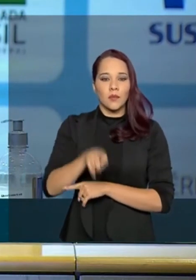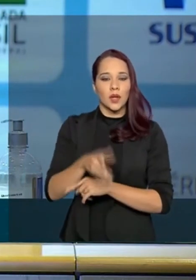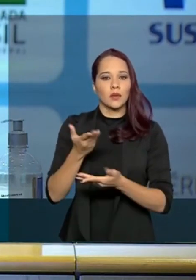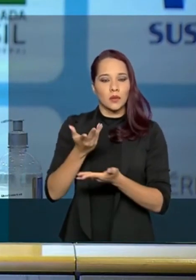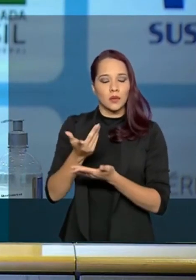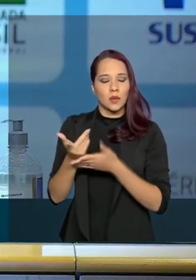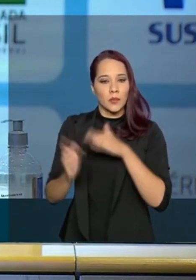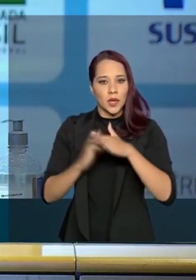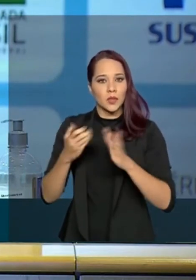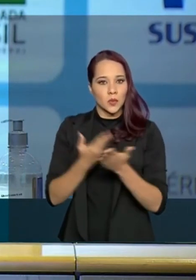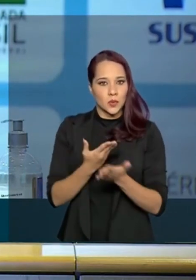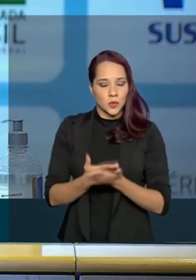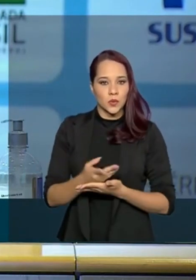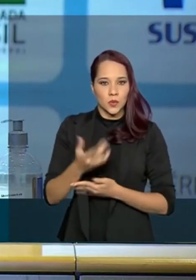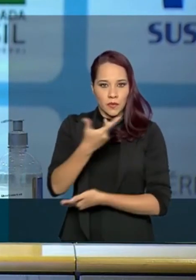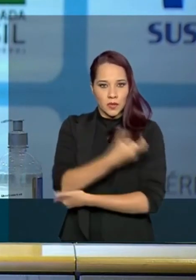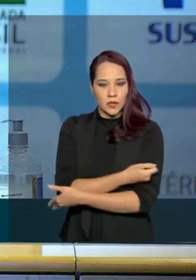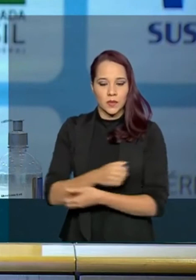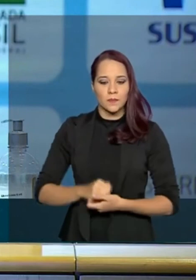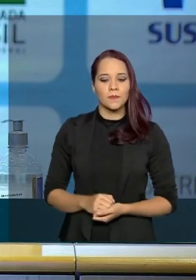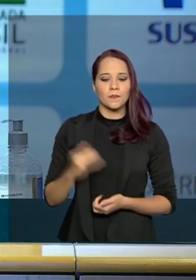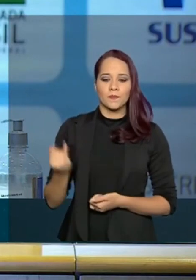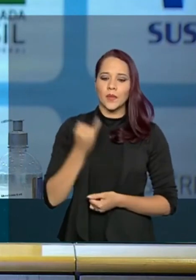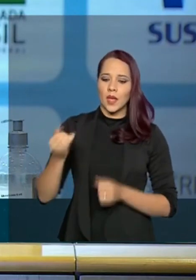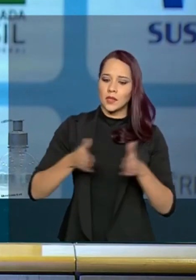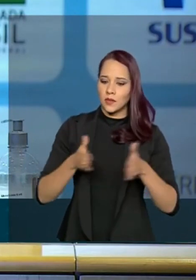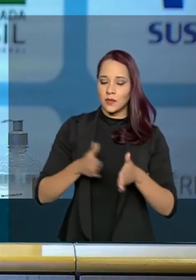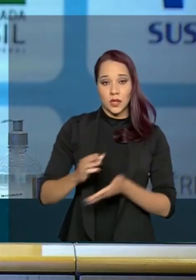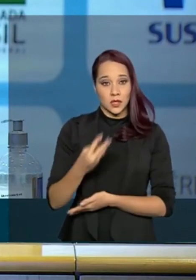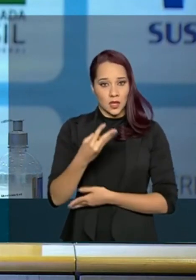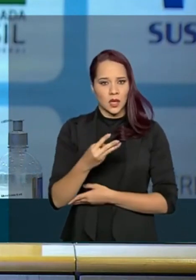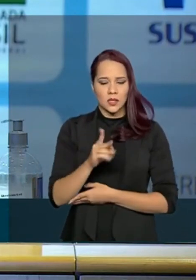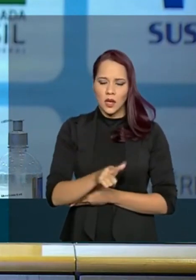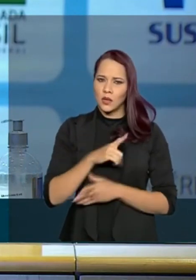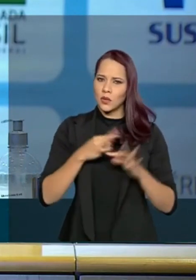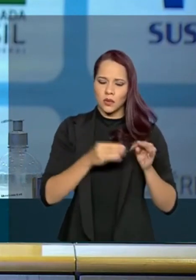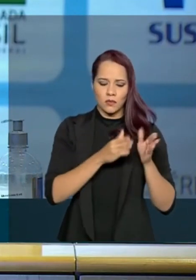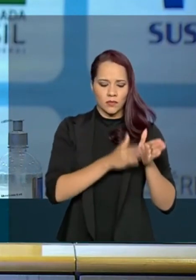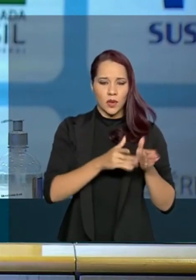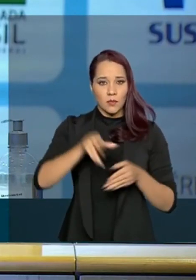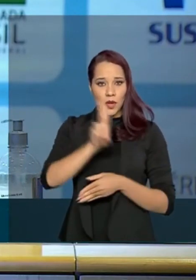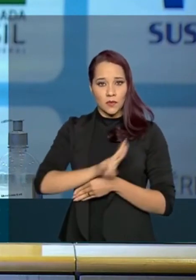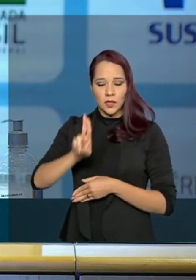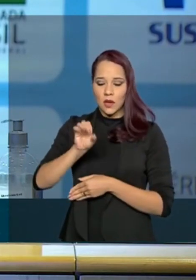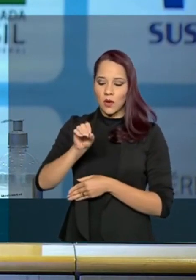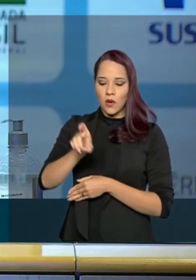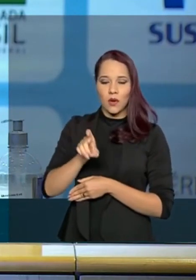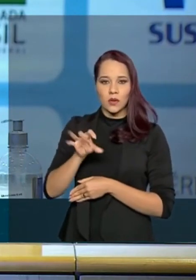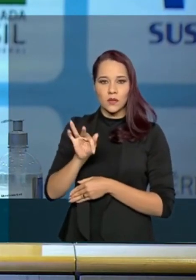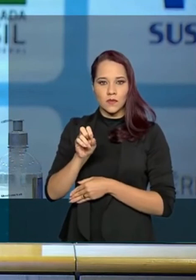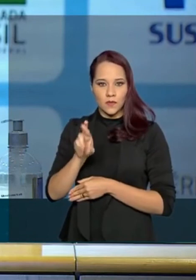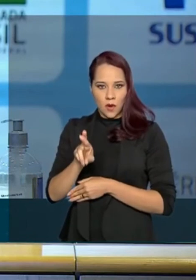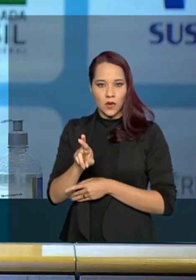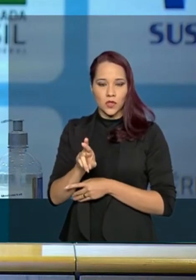estudo. Cabe destacar que essa fase 3, ela estava sendo conduzida pela Universidade de Oxford,